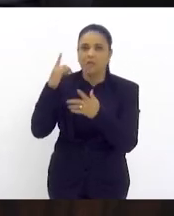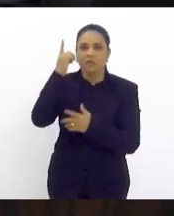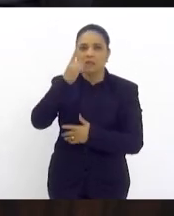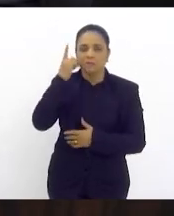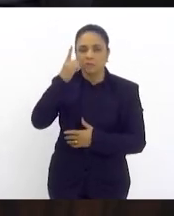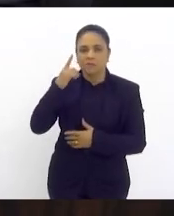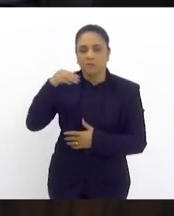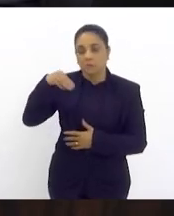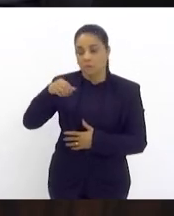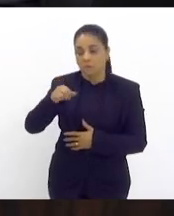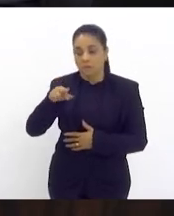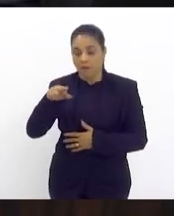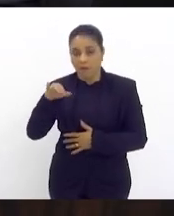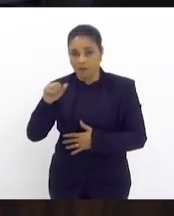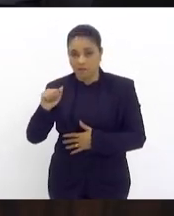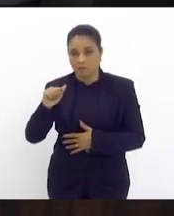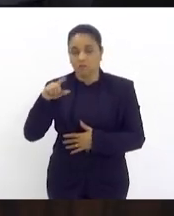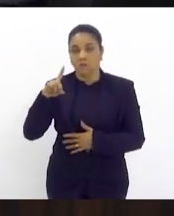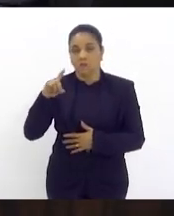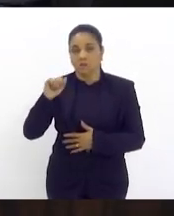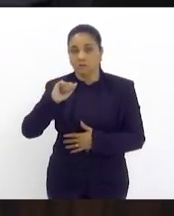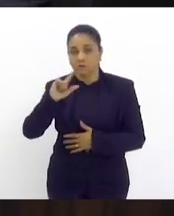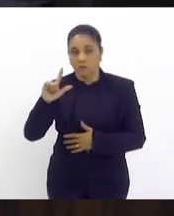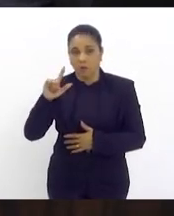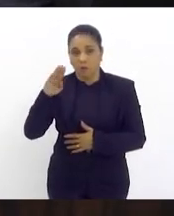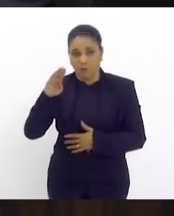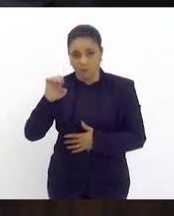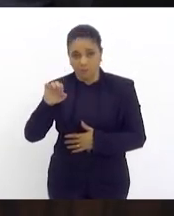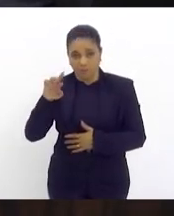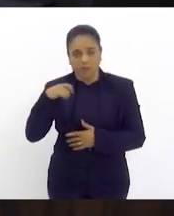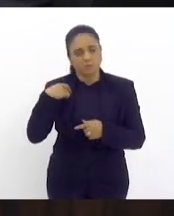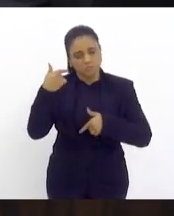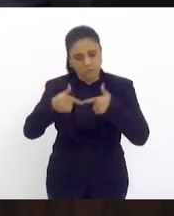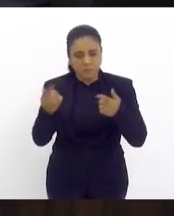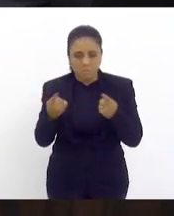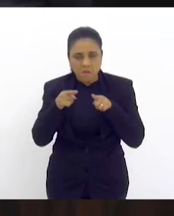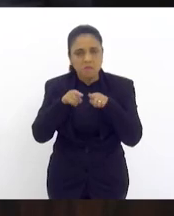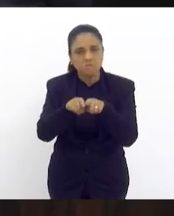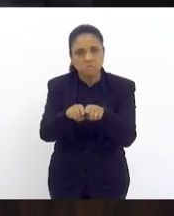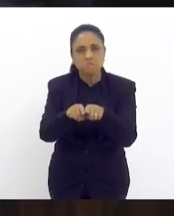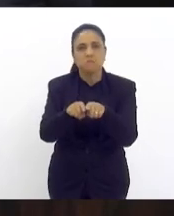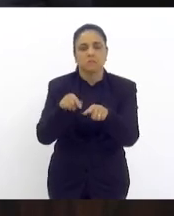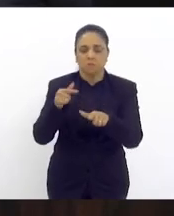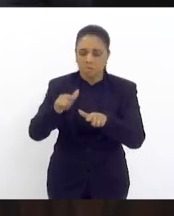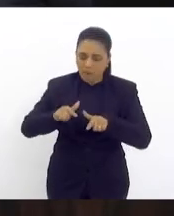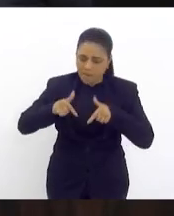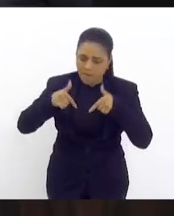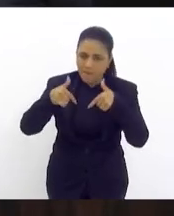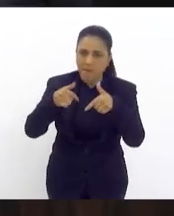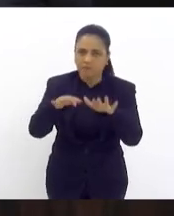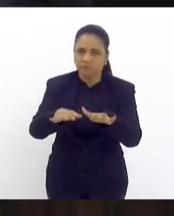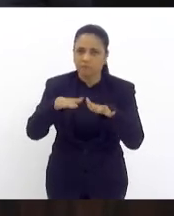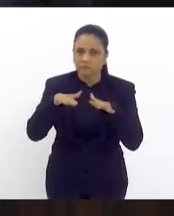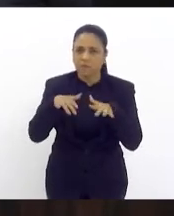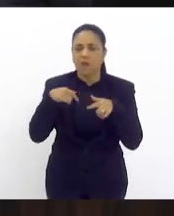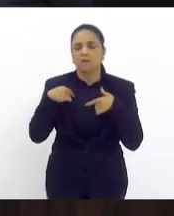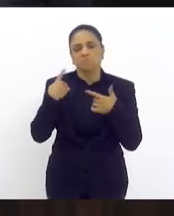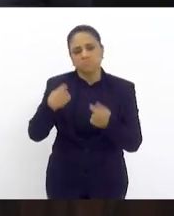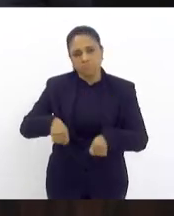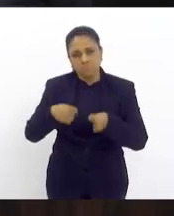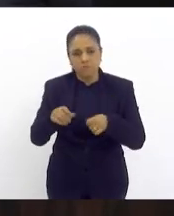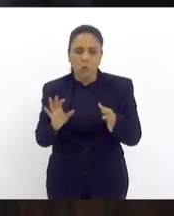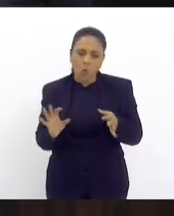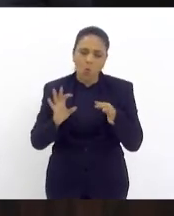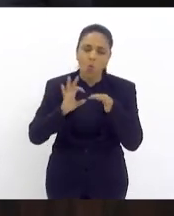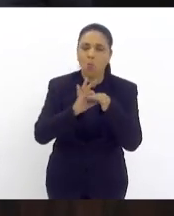de tá sempre com parceria eu acho que é isso que o plenário tem que funcionar a nossa casa entendeu a gente tem que funcionar aqui com